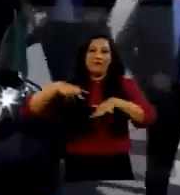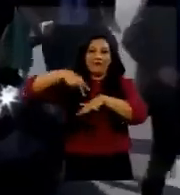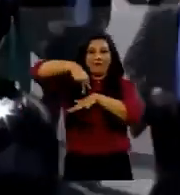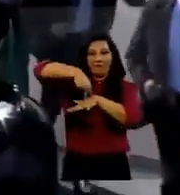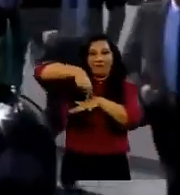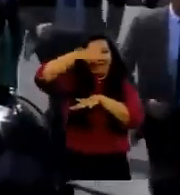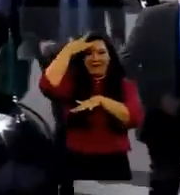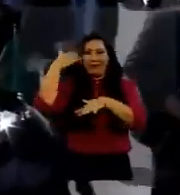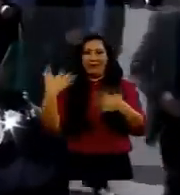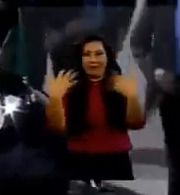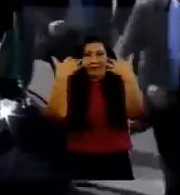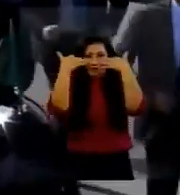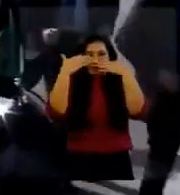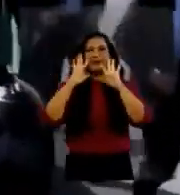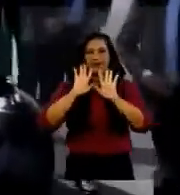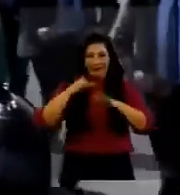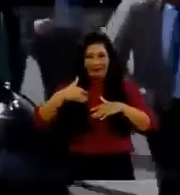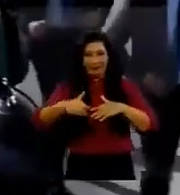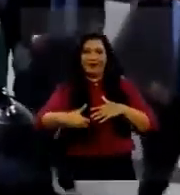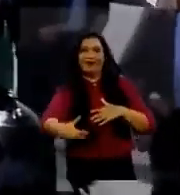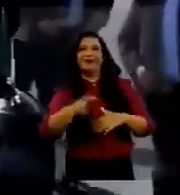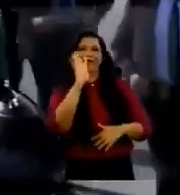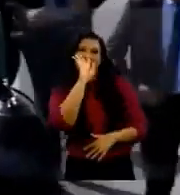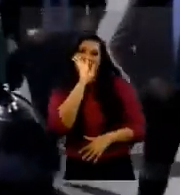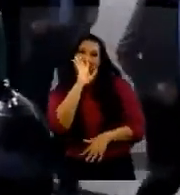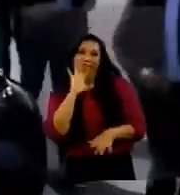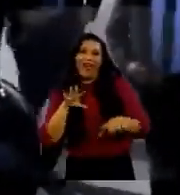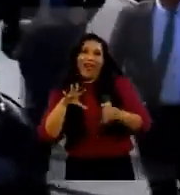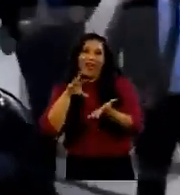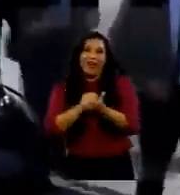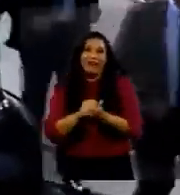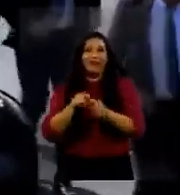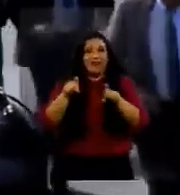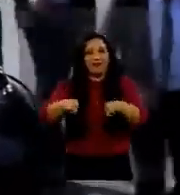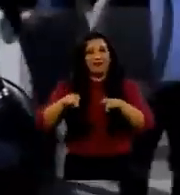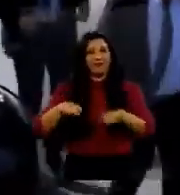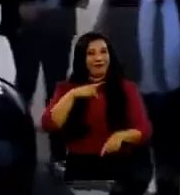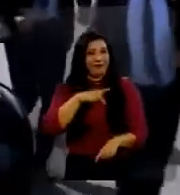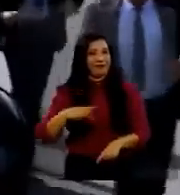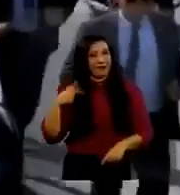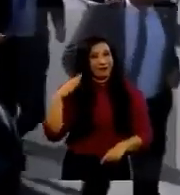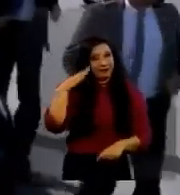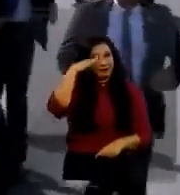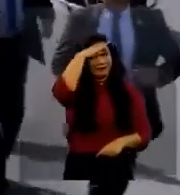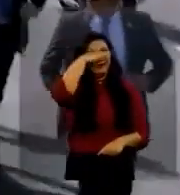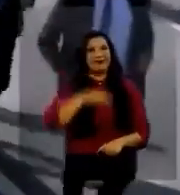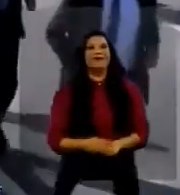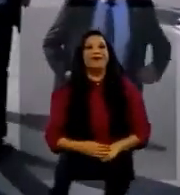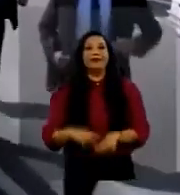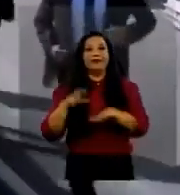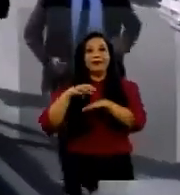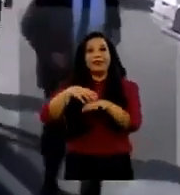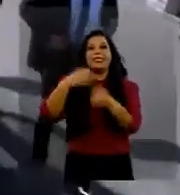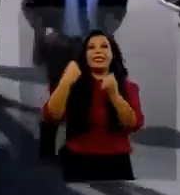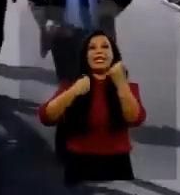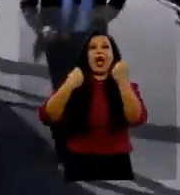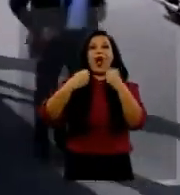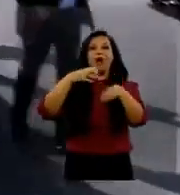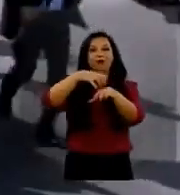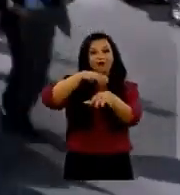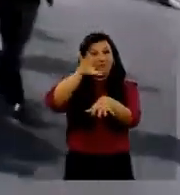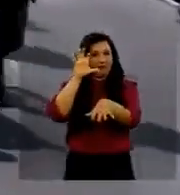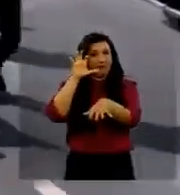população que está ali acompanhando a posse. No carro aberto, o presidente